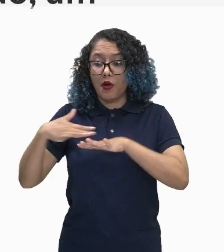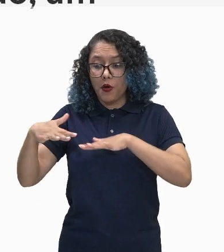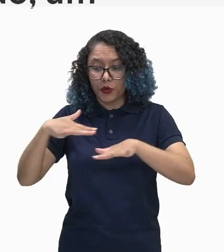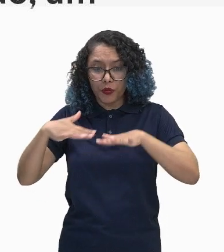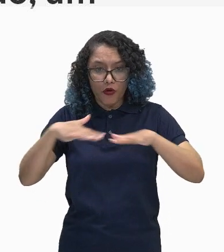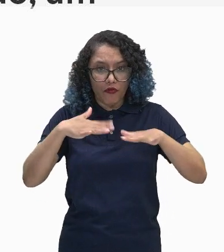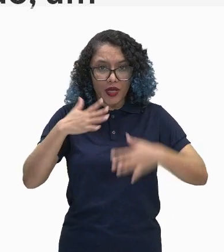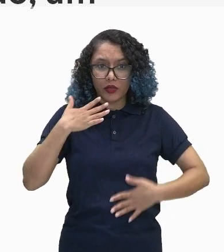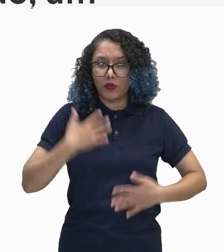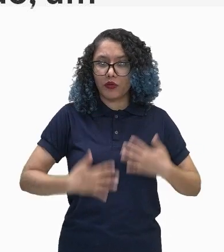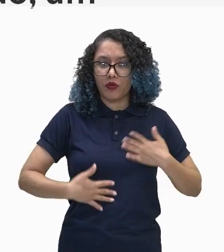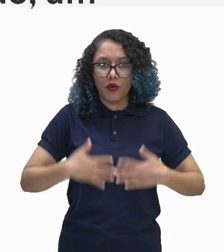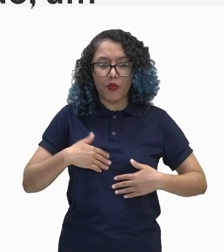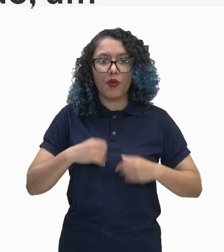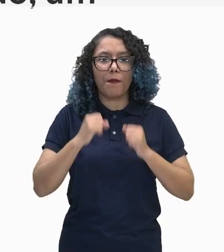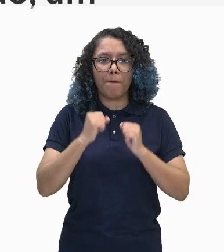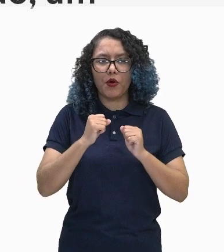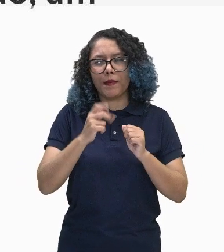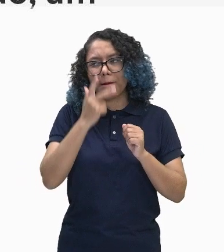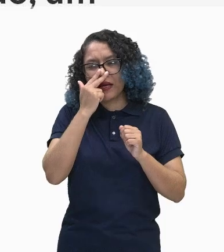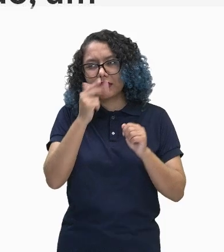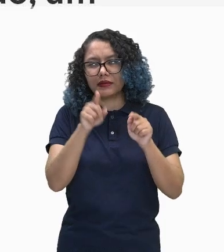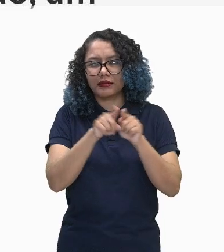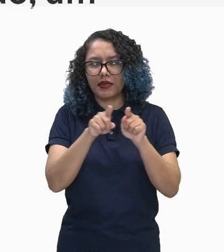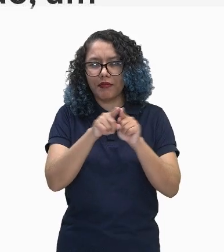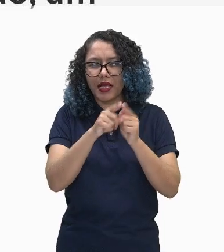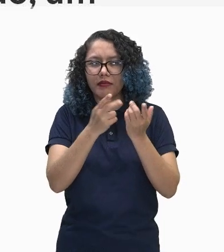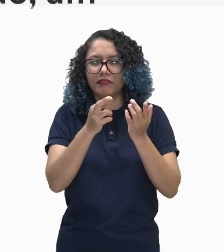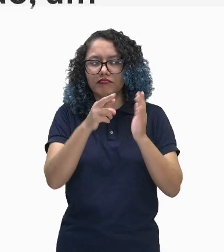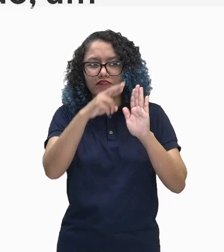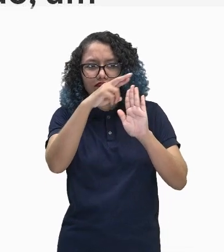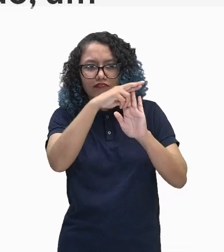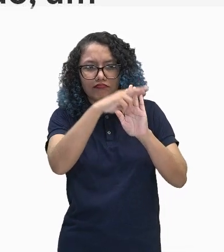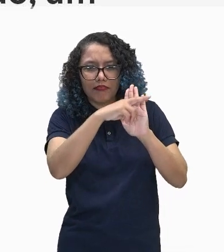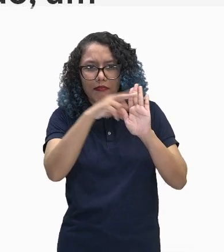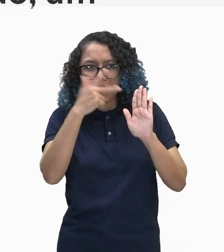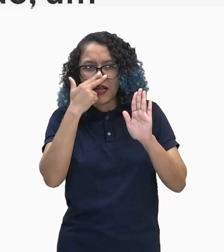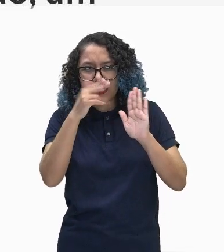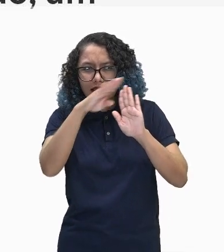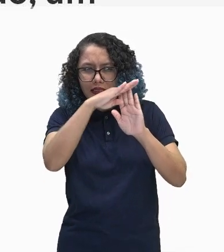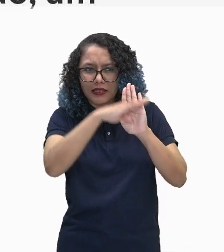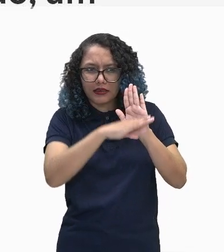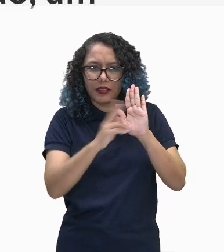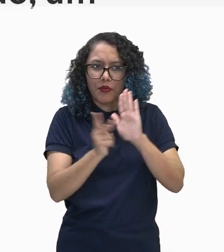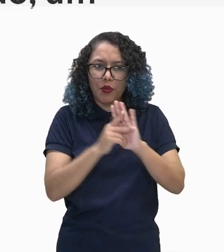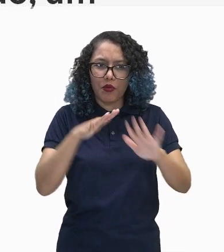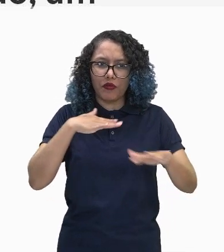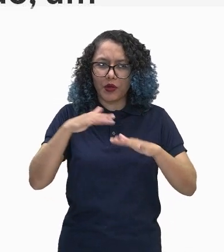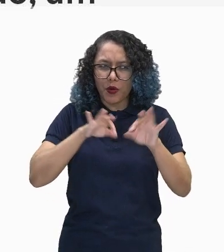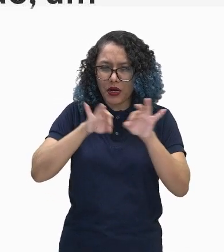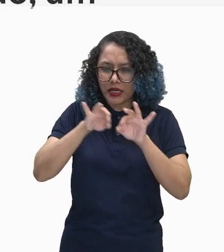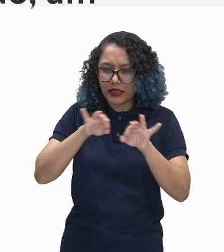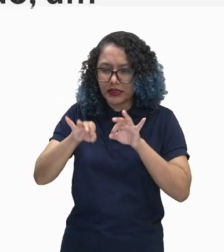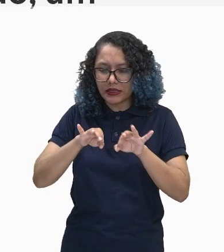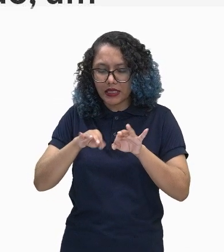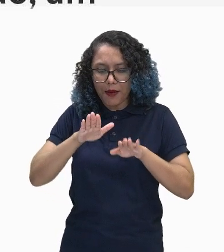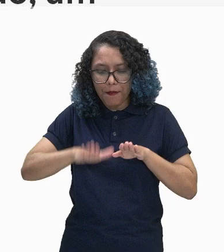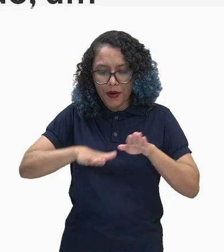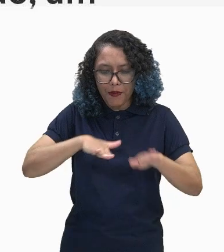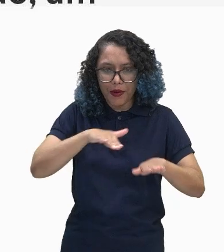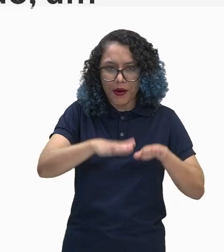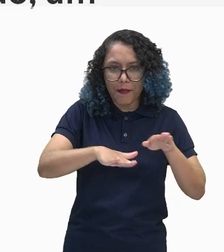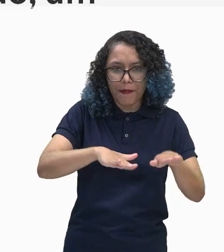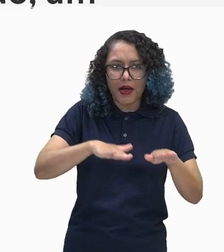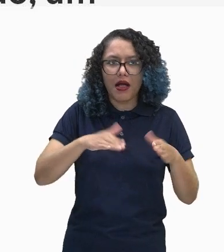ser como uma receita de movimentos. É a arte de organizar passos, gestos